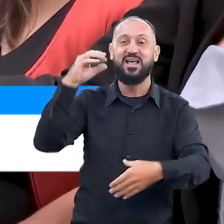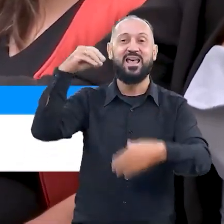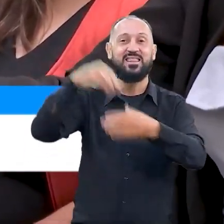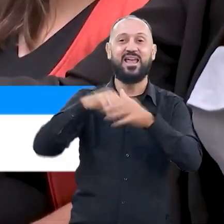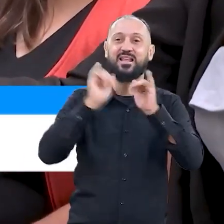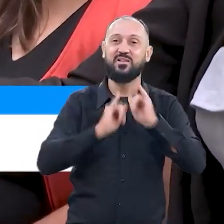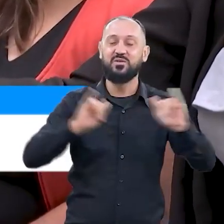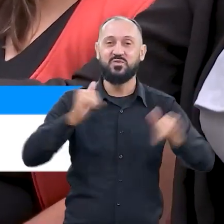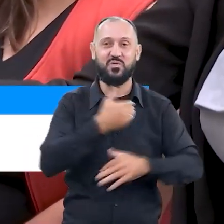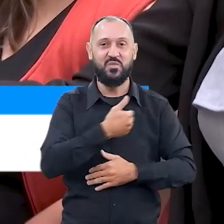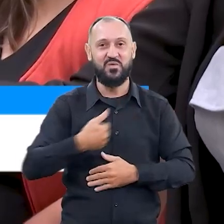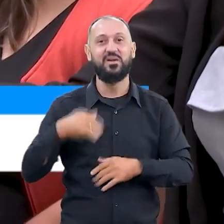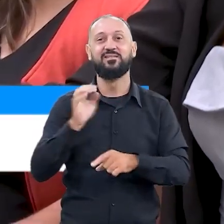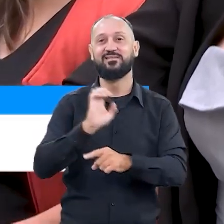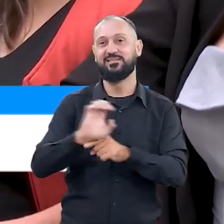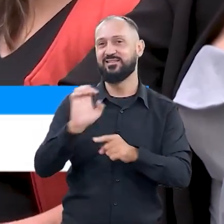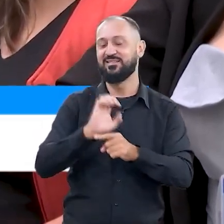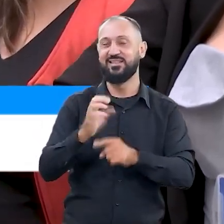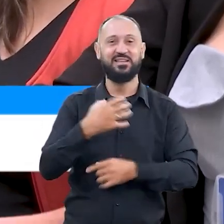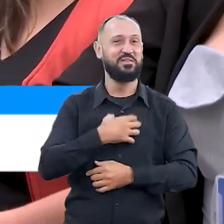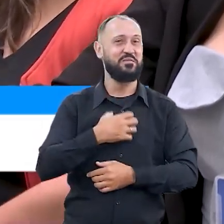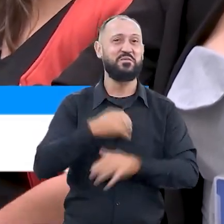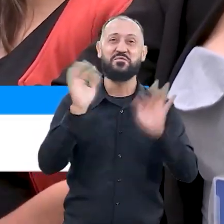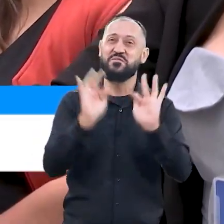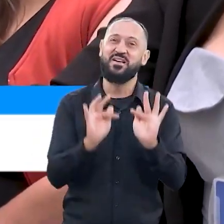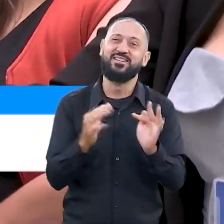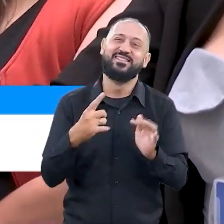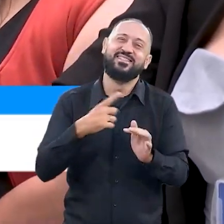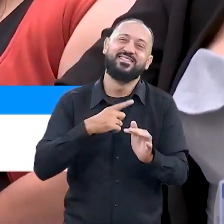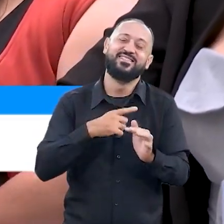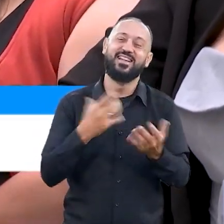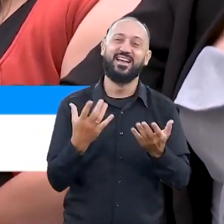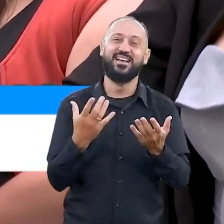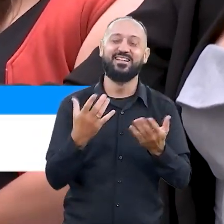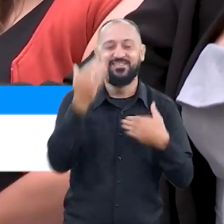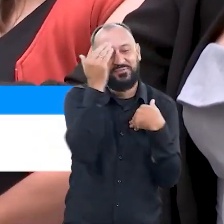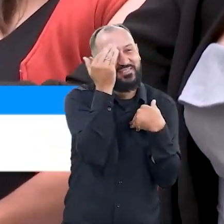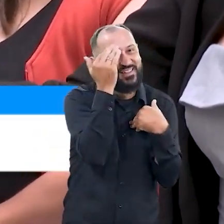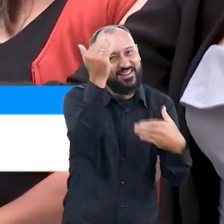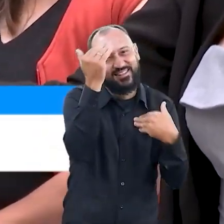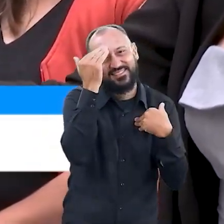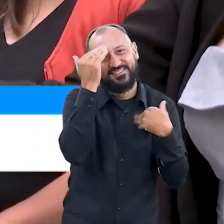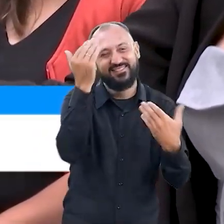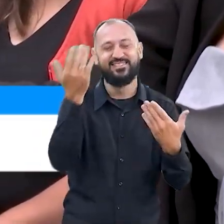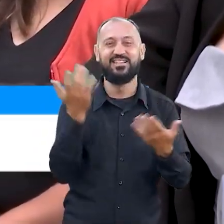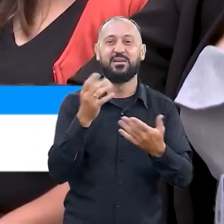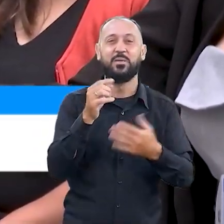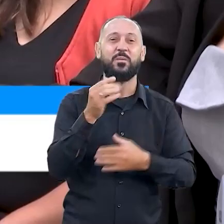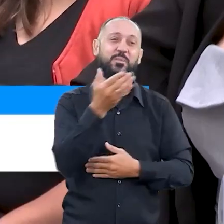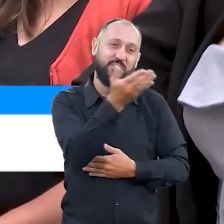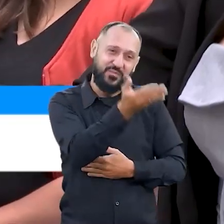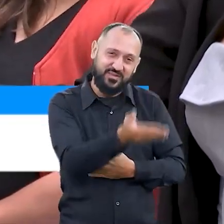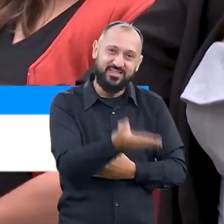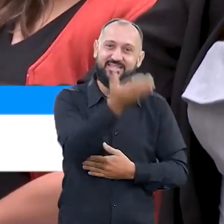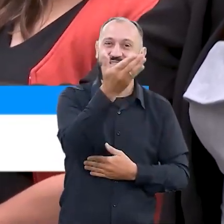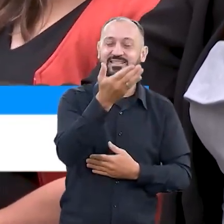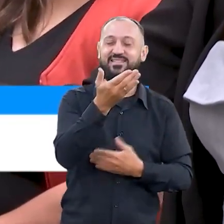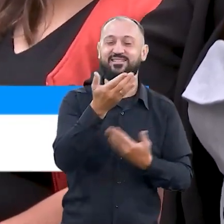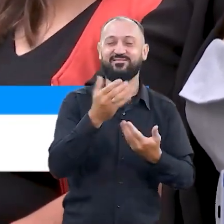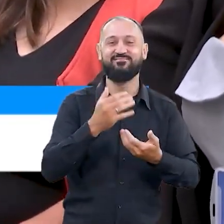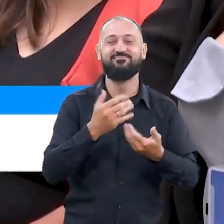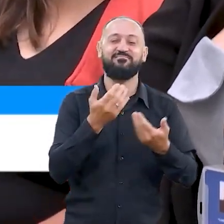música está na campanha do governo do estado. Então, assim, eu fiquei muito feliz e eu tenho muita gratidão, né,